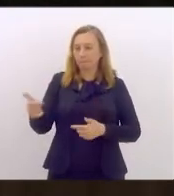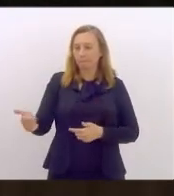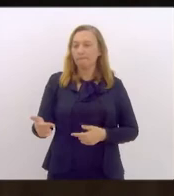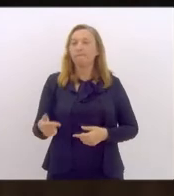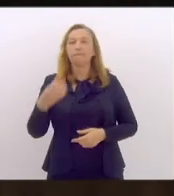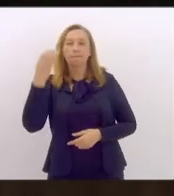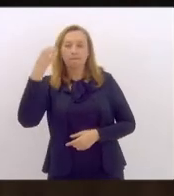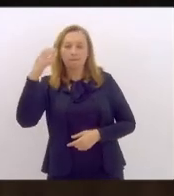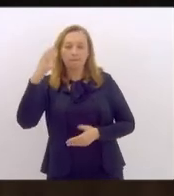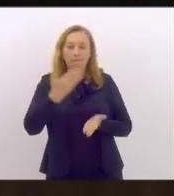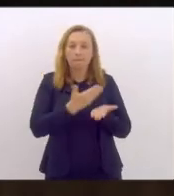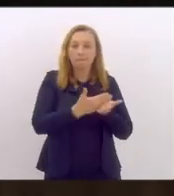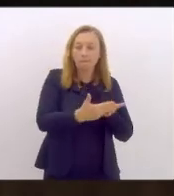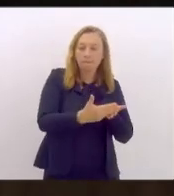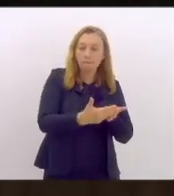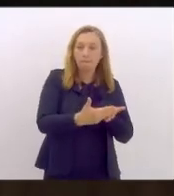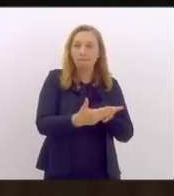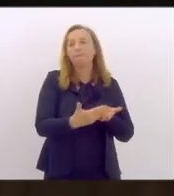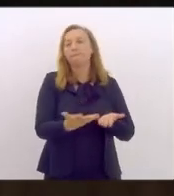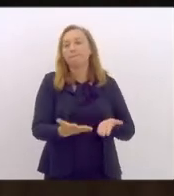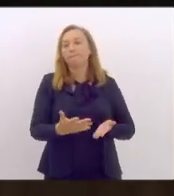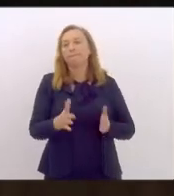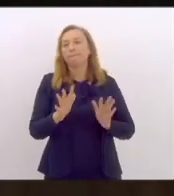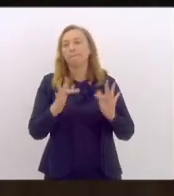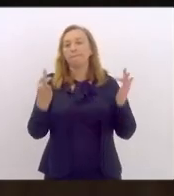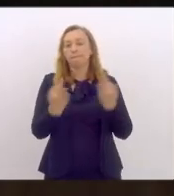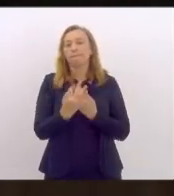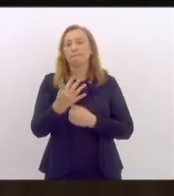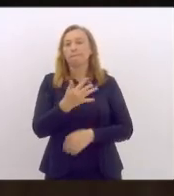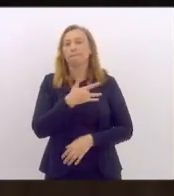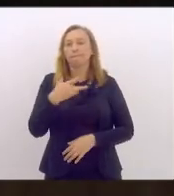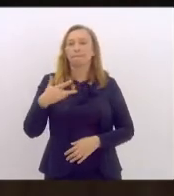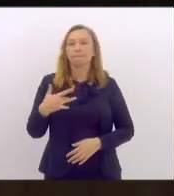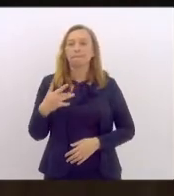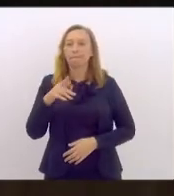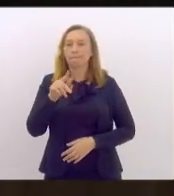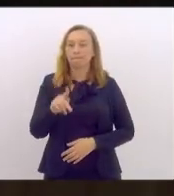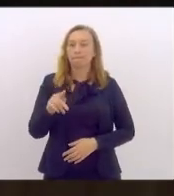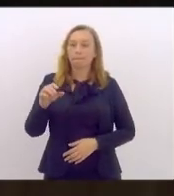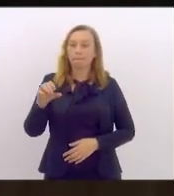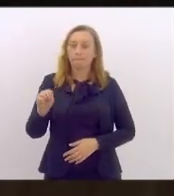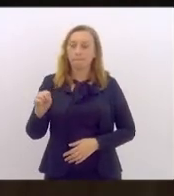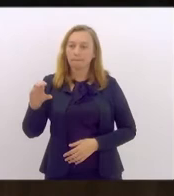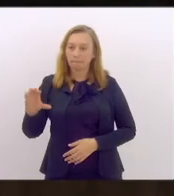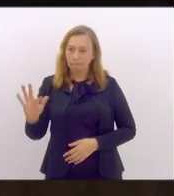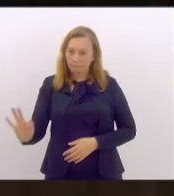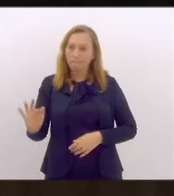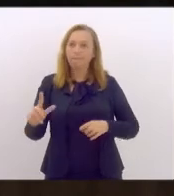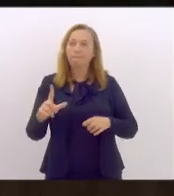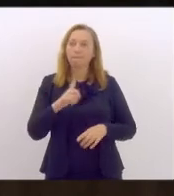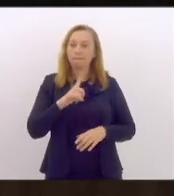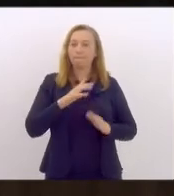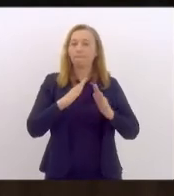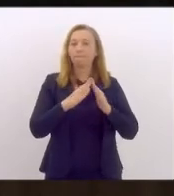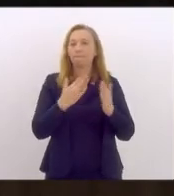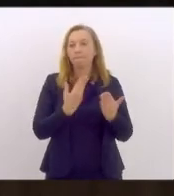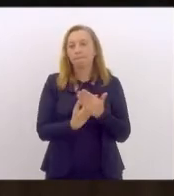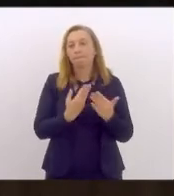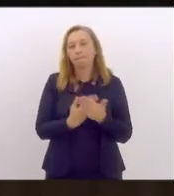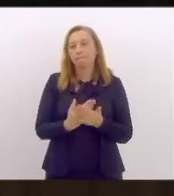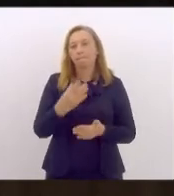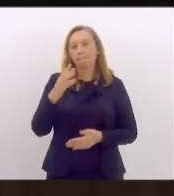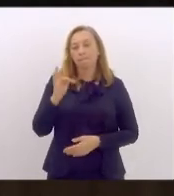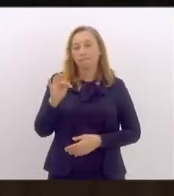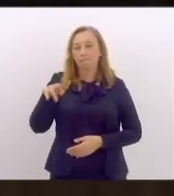Niterói foi pioneira e deu origem ao programa de saúde da família o PSF na escala Nacional Mas tem uma escola sanitarista no Rio de Janeiro